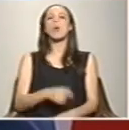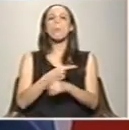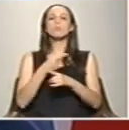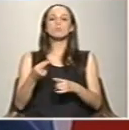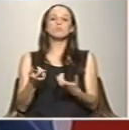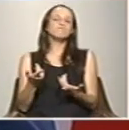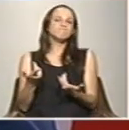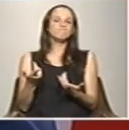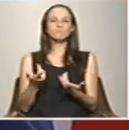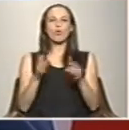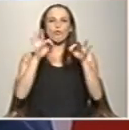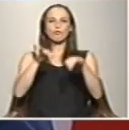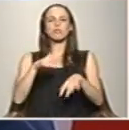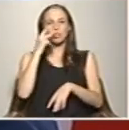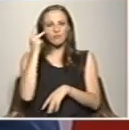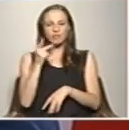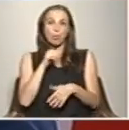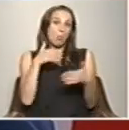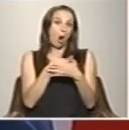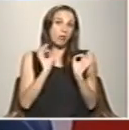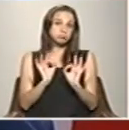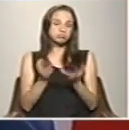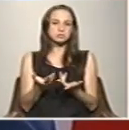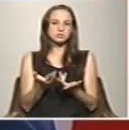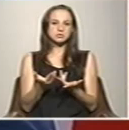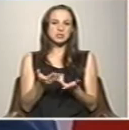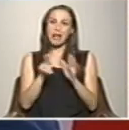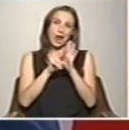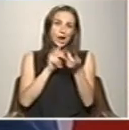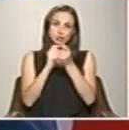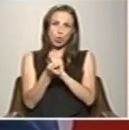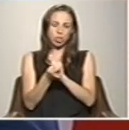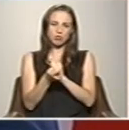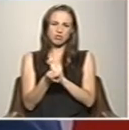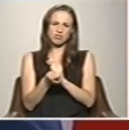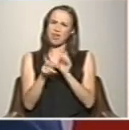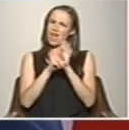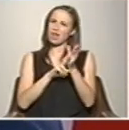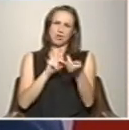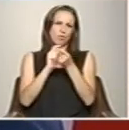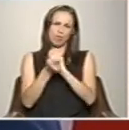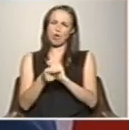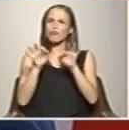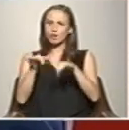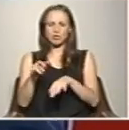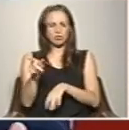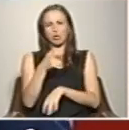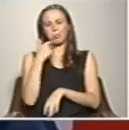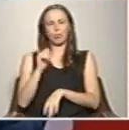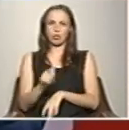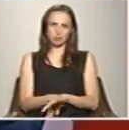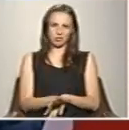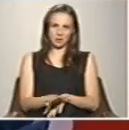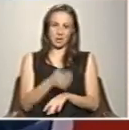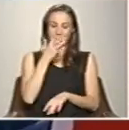vida, portanto, no final do jogo, no fundo, muda-se as regras. Não se pode mudar a regra no final do jogo, muito menos quando já não se pode,